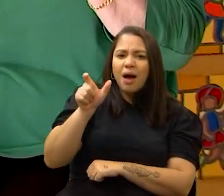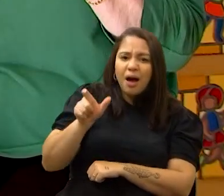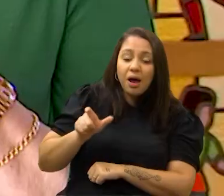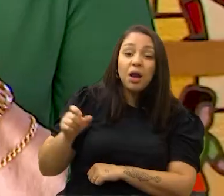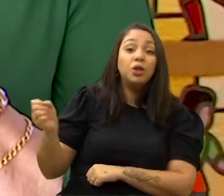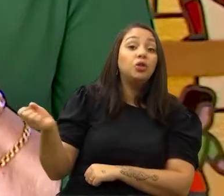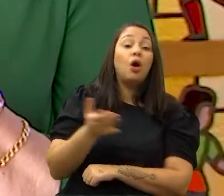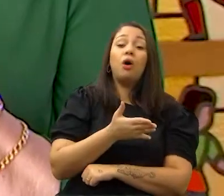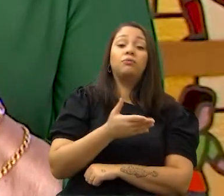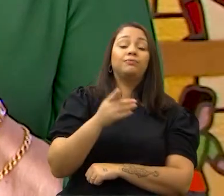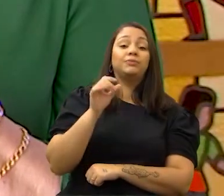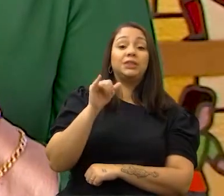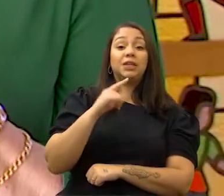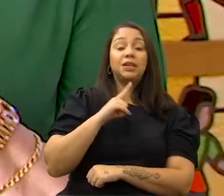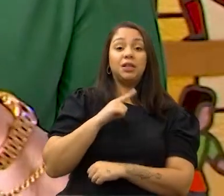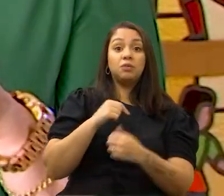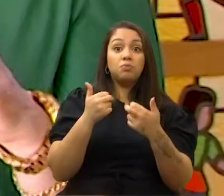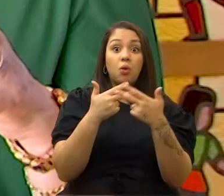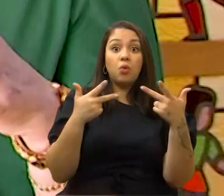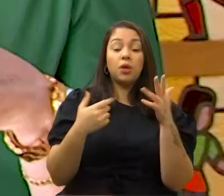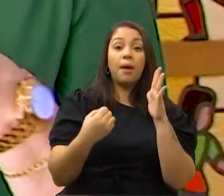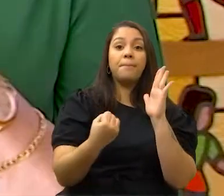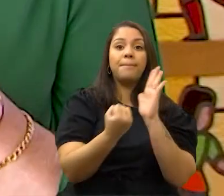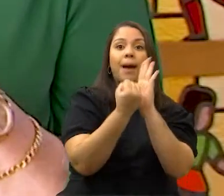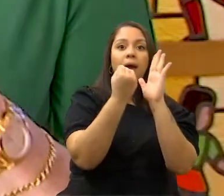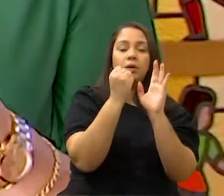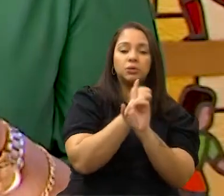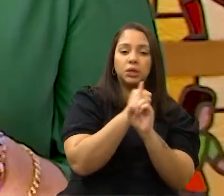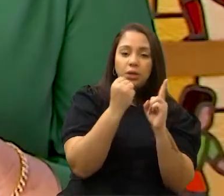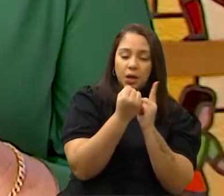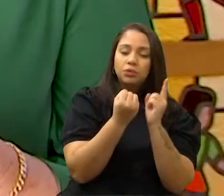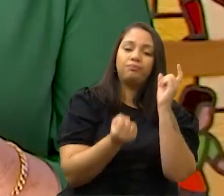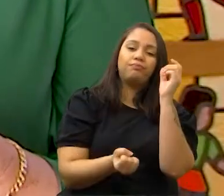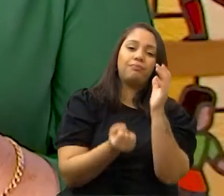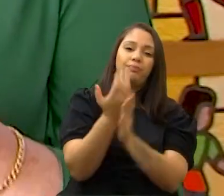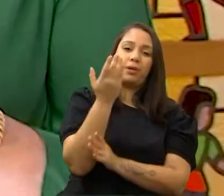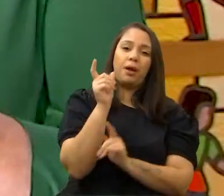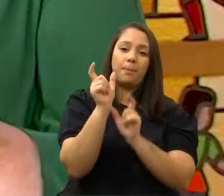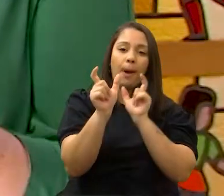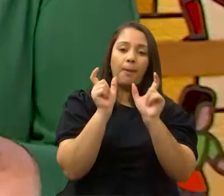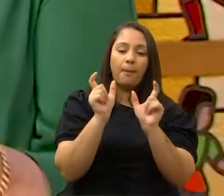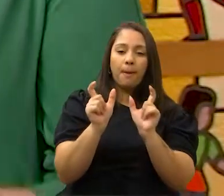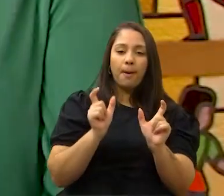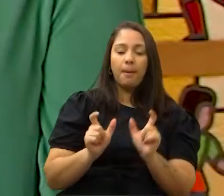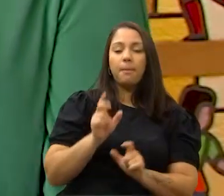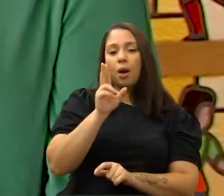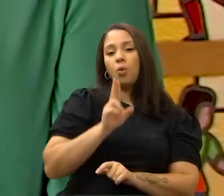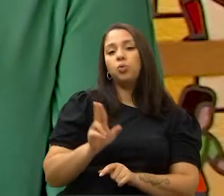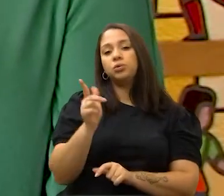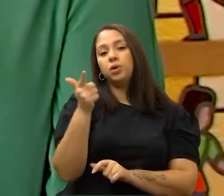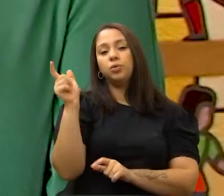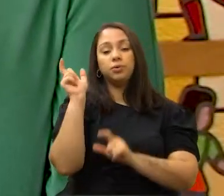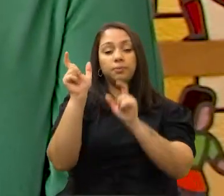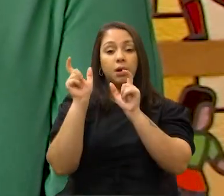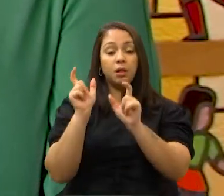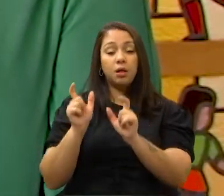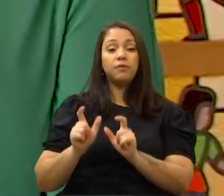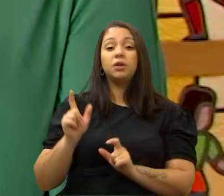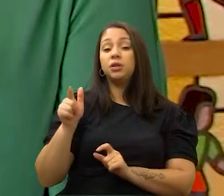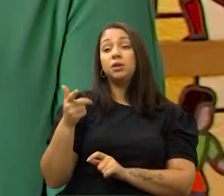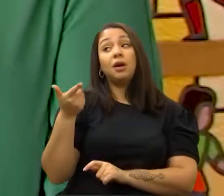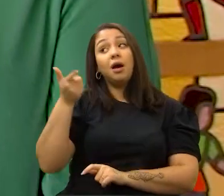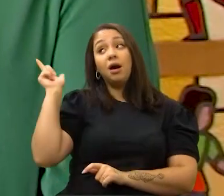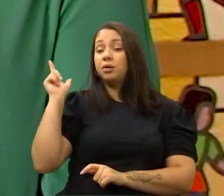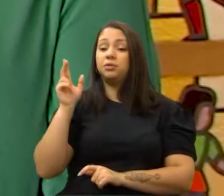é sempre que há alguma coisa marcante na sociedade. E as pessoas começam a usar outras palavras que